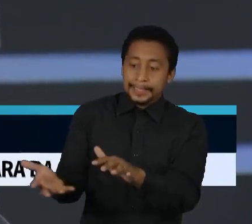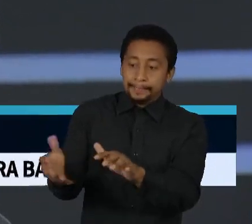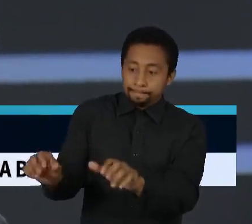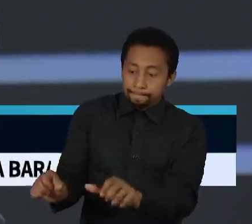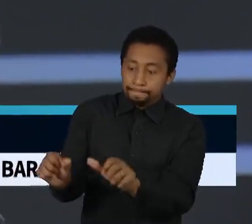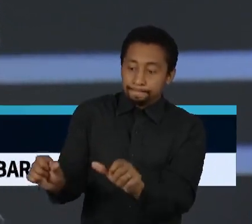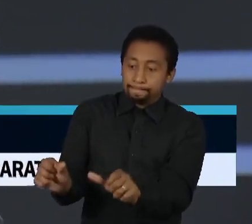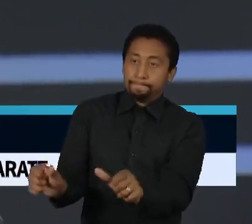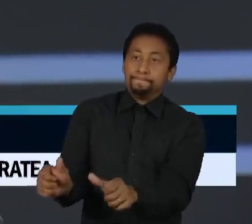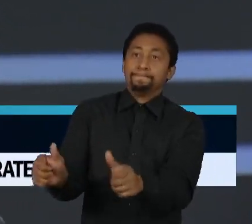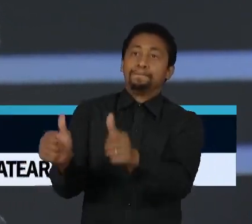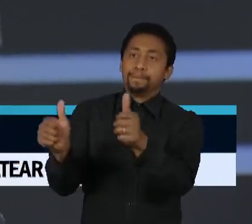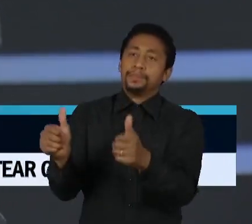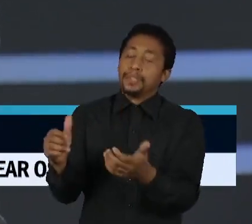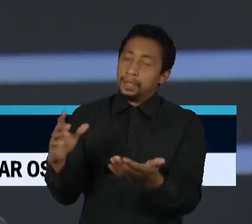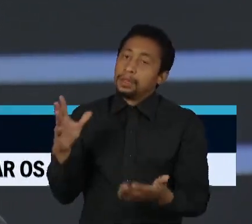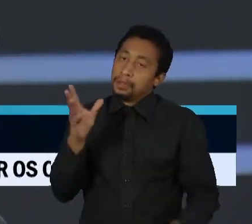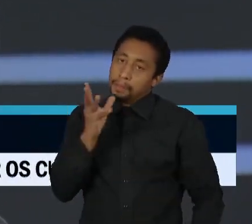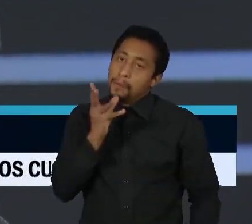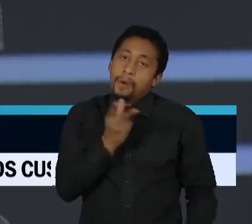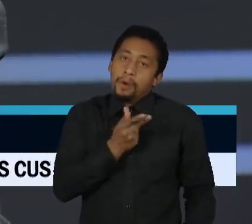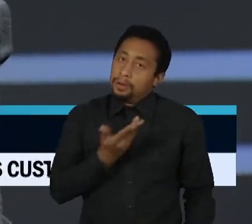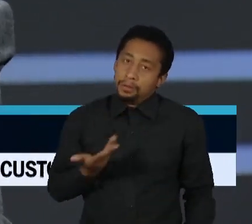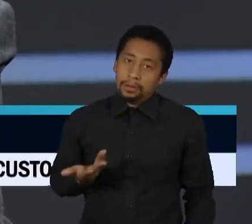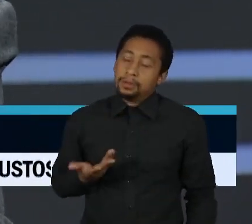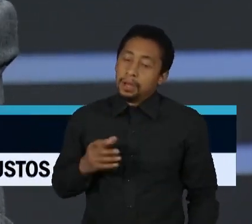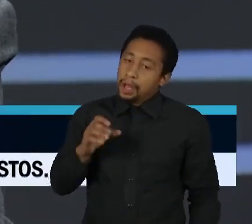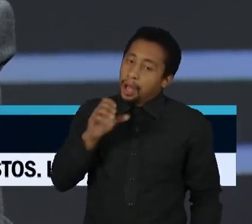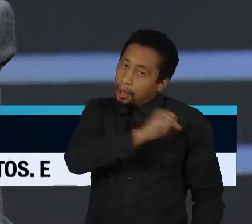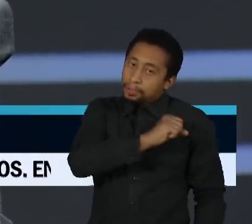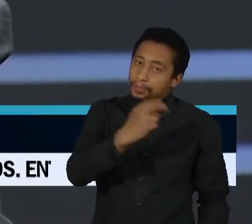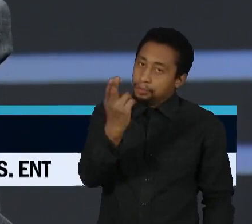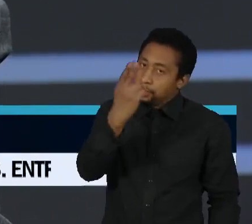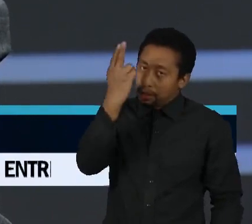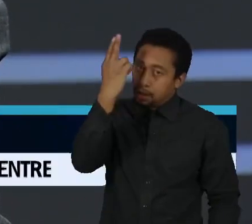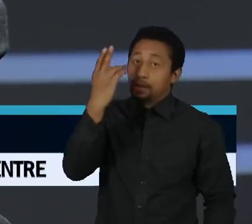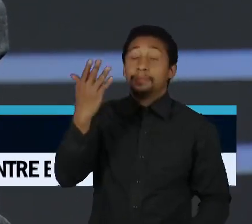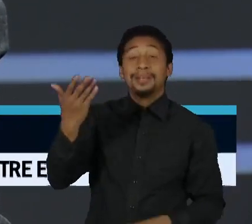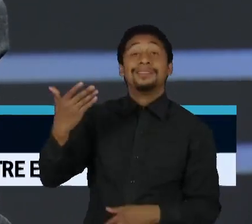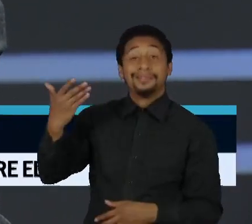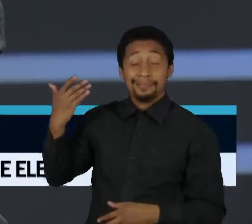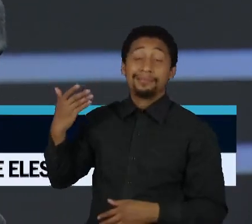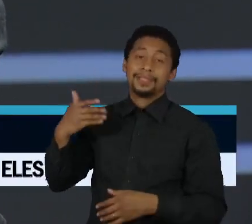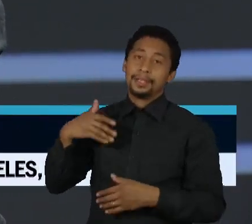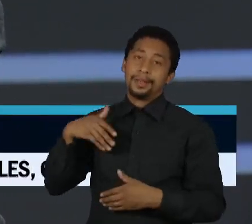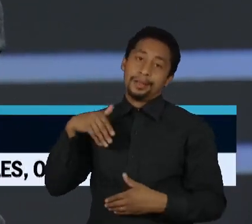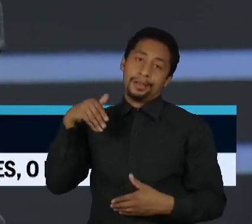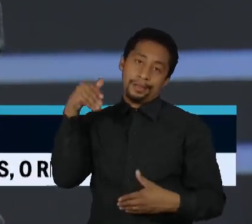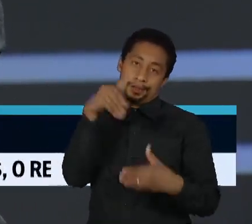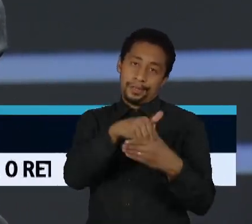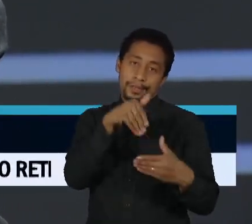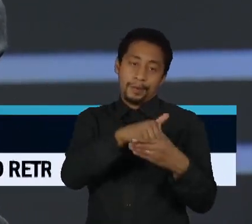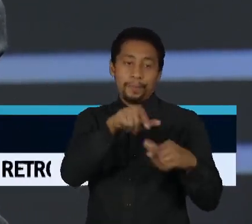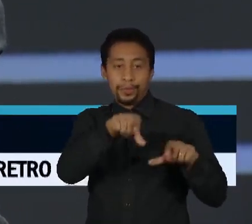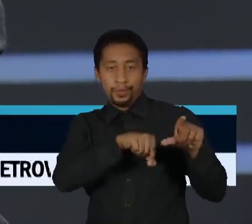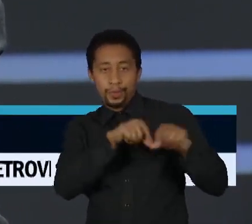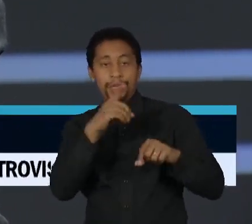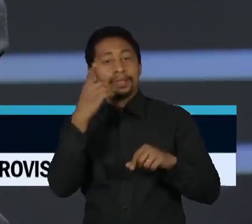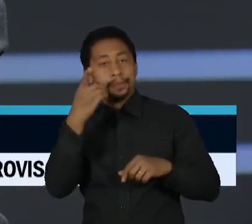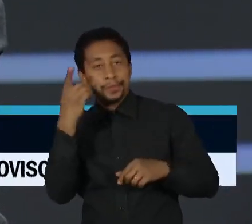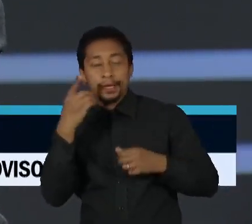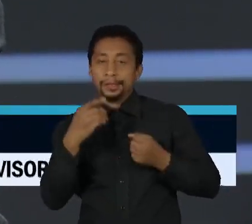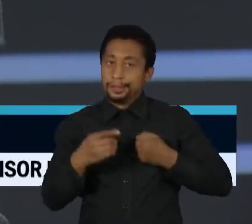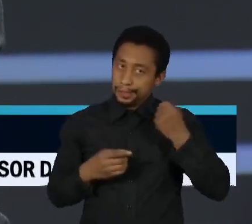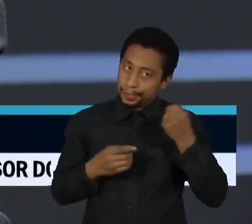complexa. E ele lembrou também, corretamente, que uma coisa foi a eleição para o Poder Executivo. Foi 50,9 a 49,1,